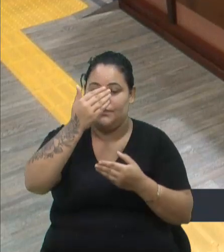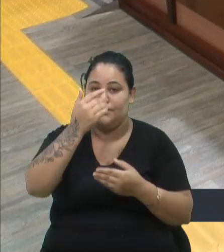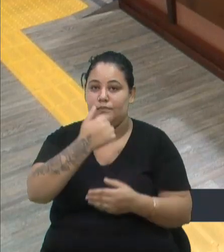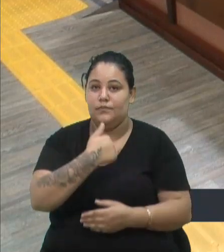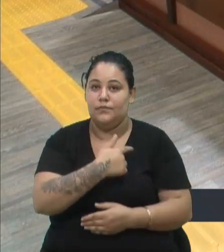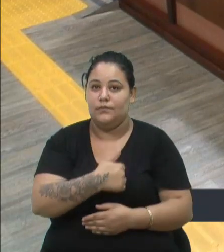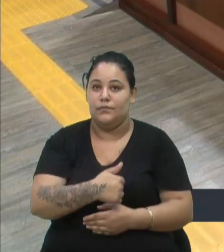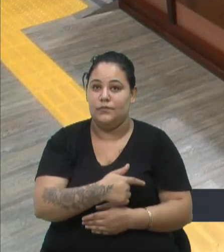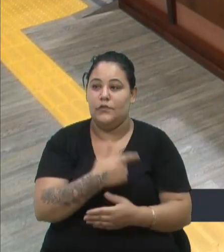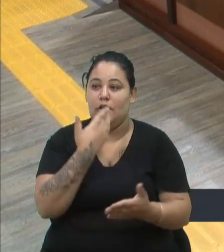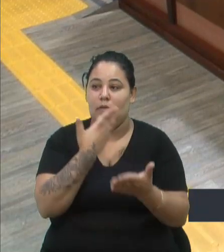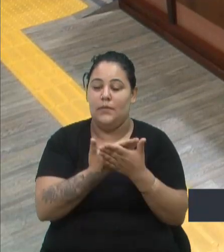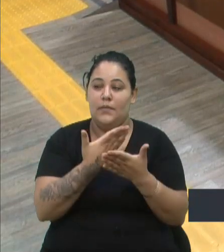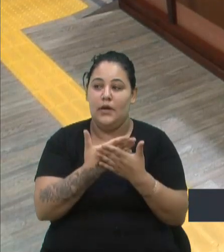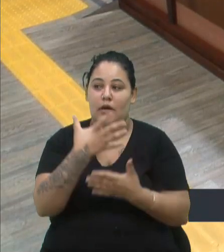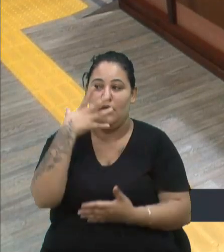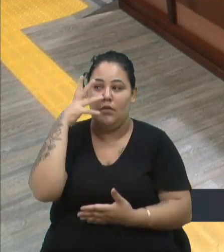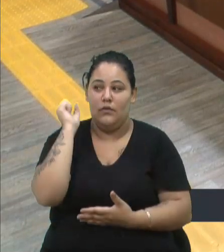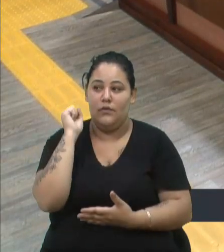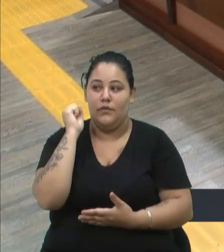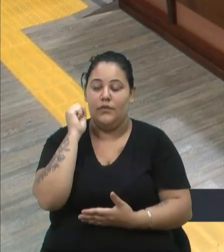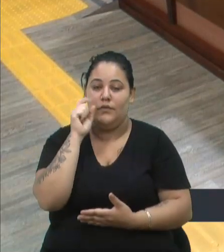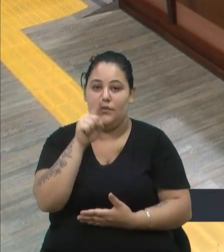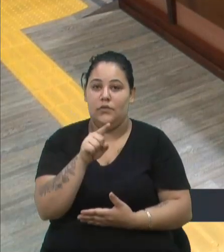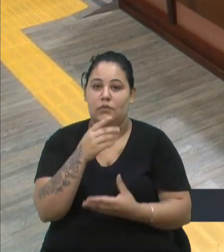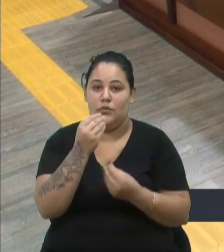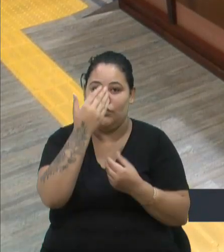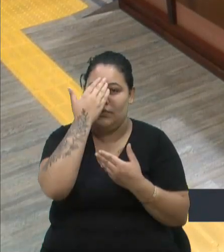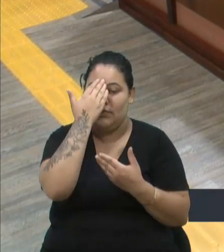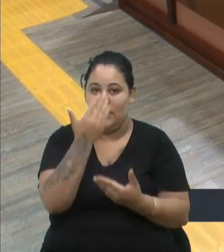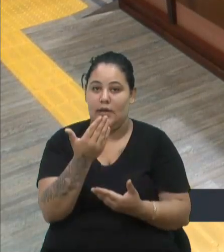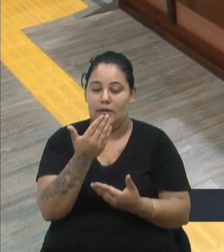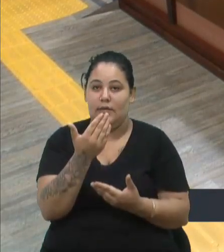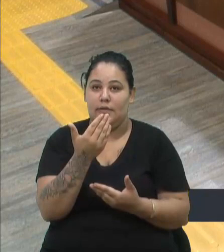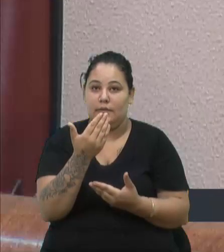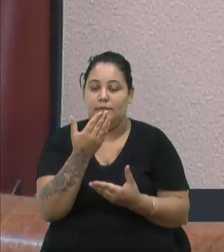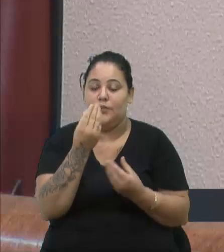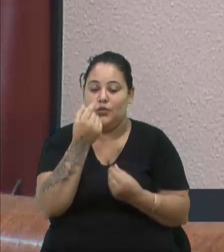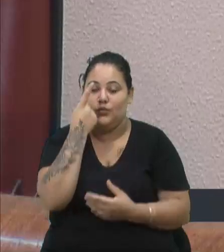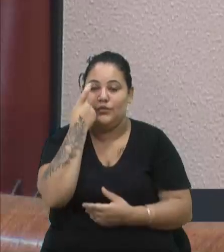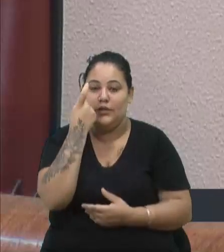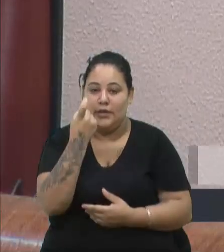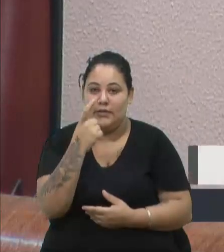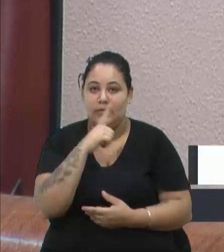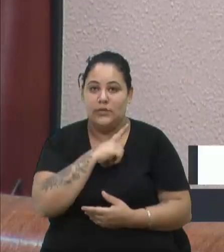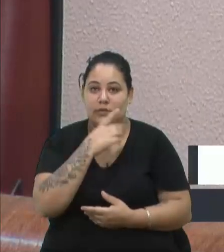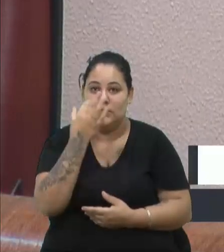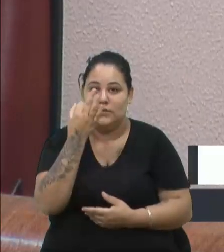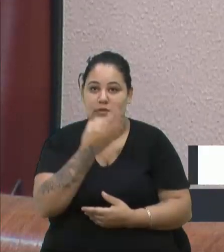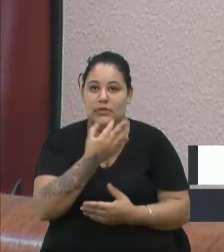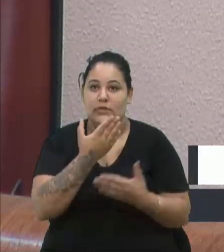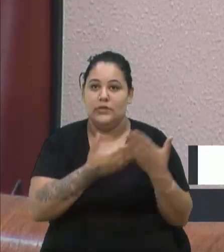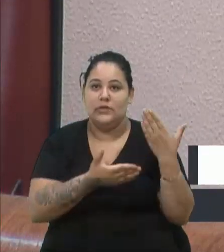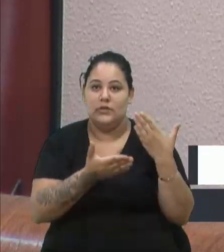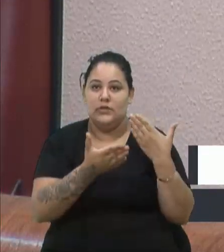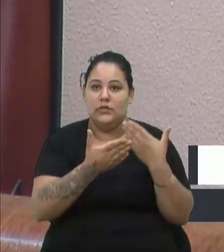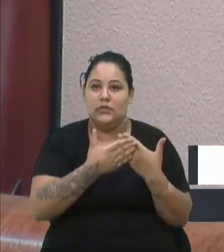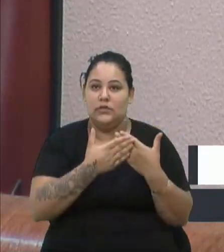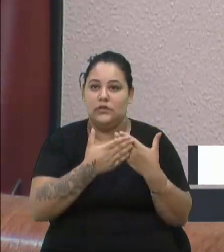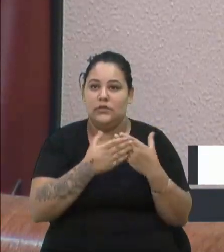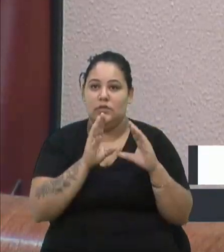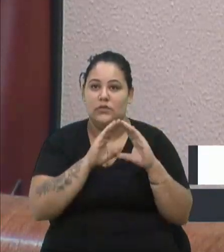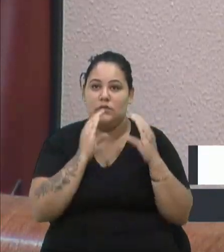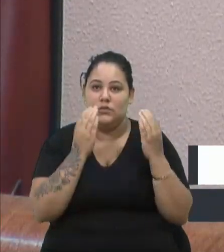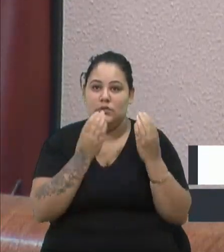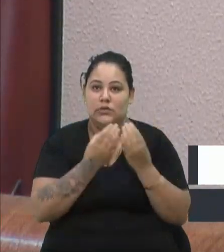escutar o senhor. Muito obrigado, porque isso é uma parte também que muito nos interessa, tenho certeza absoluta, e a toda a comunidade caxiense. Mas